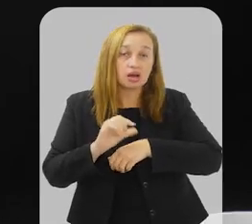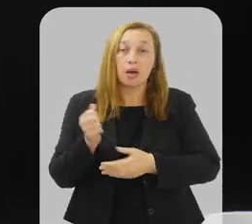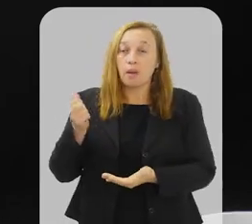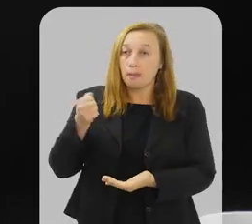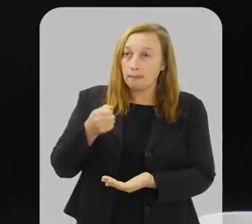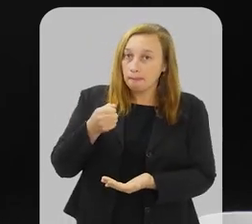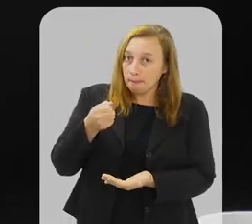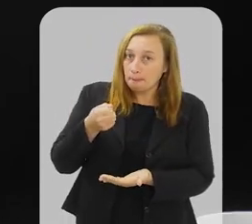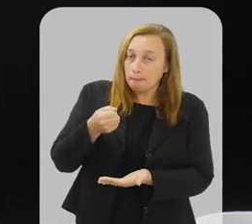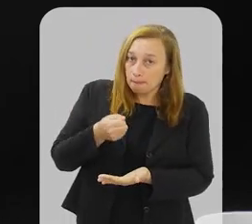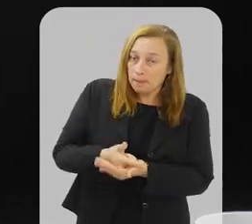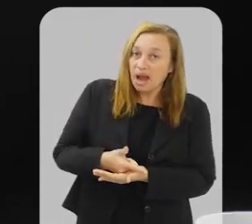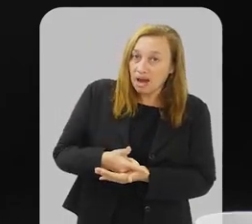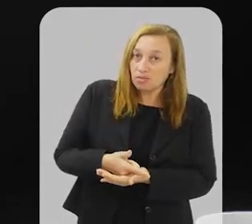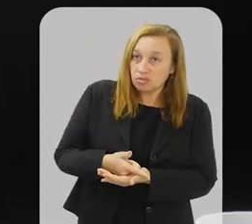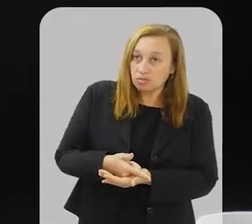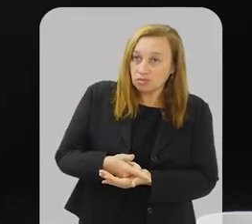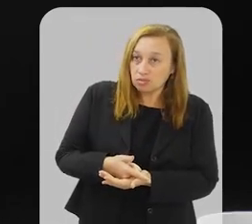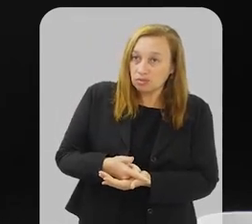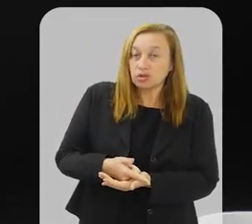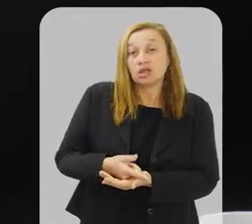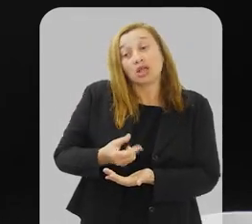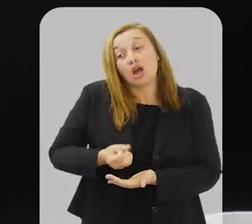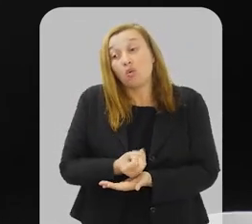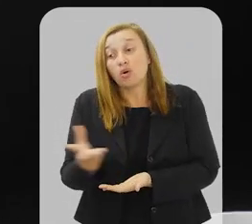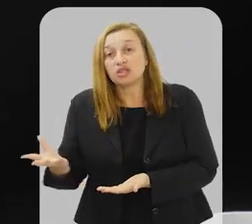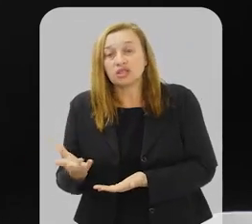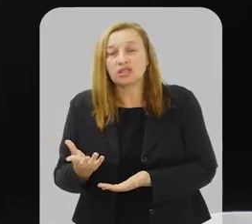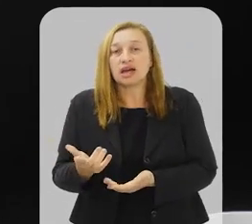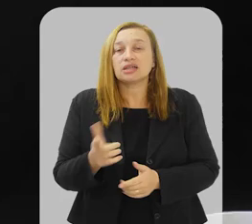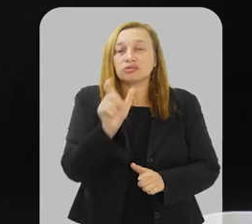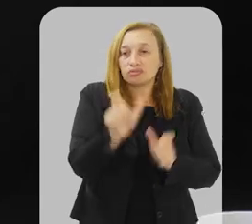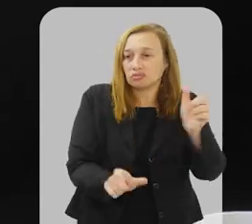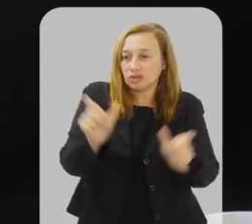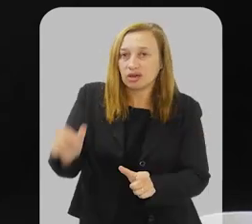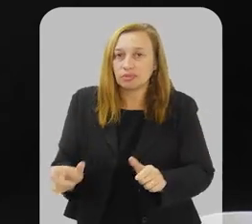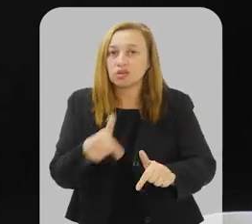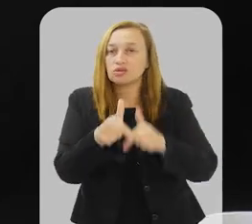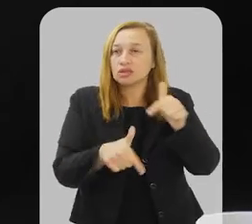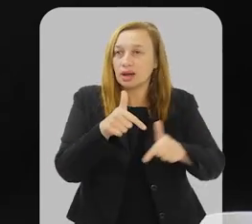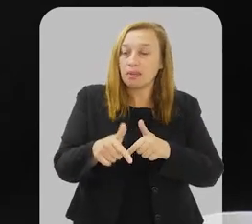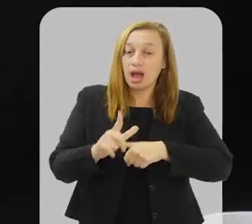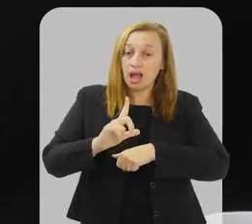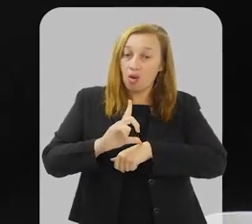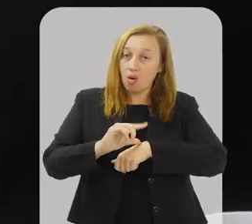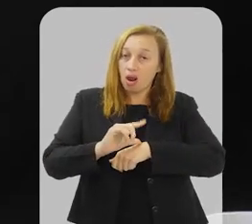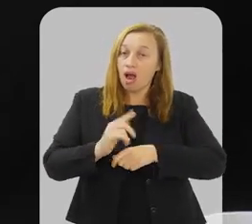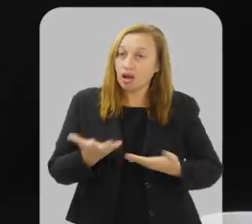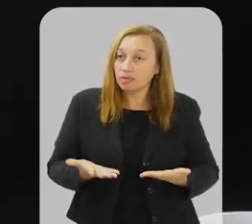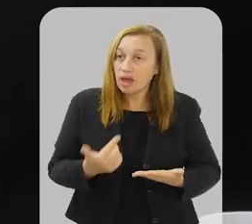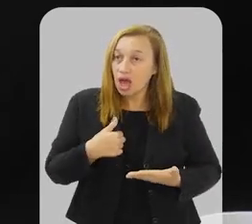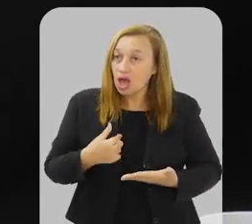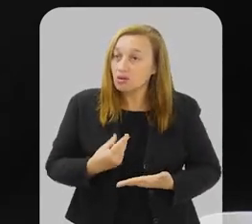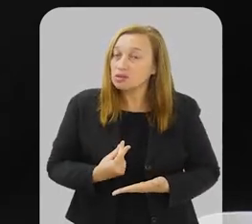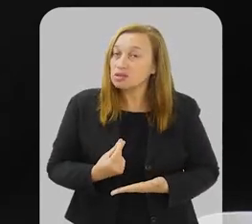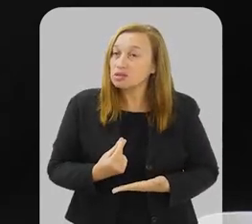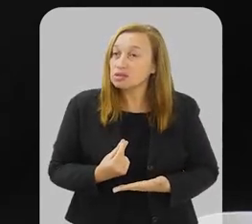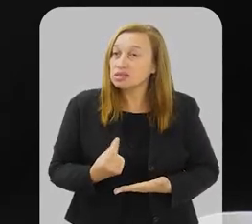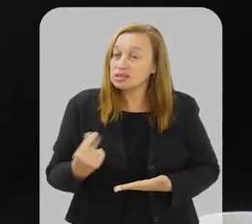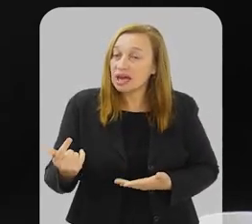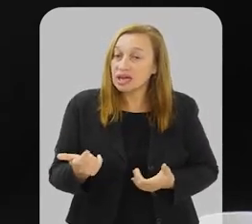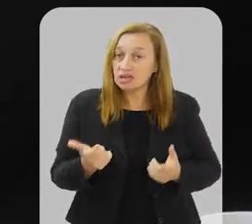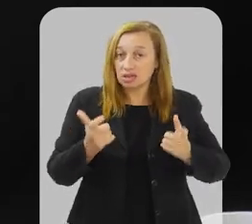horários que faça o pagamento e de acordo com a quantidade de trabalho então as pessoas me respeito muito também por conta disso então eu eu